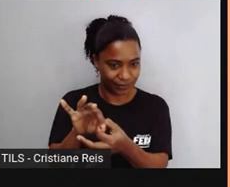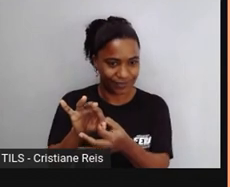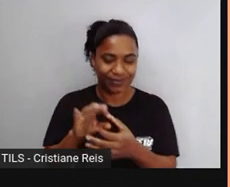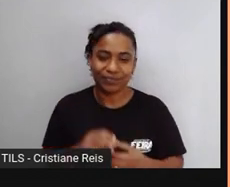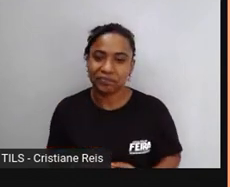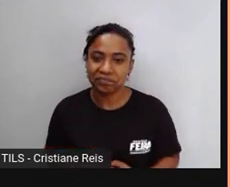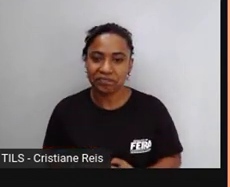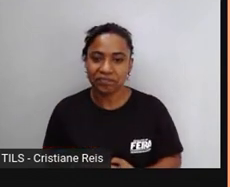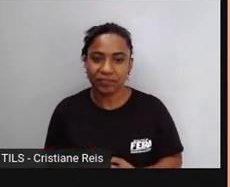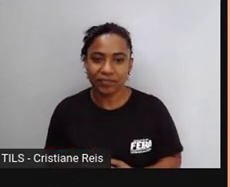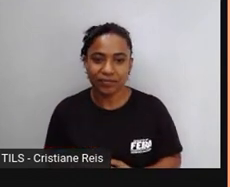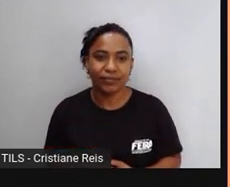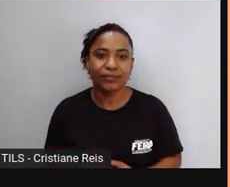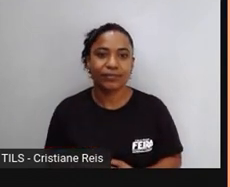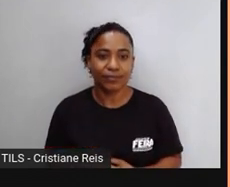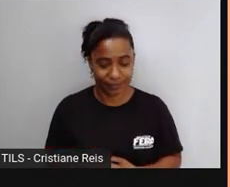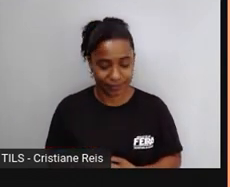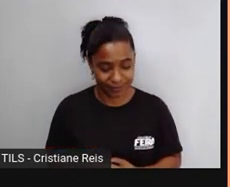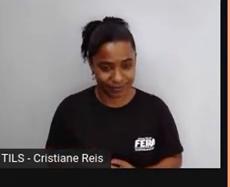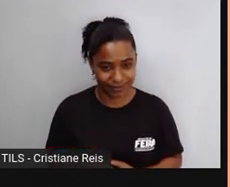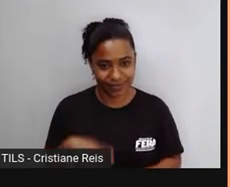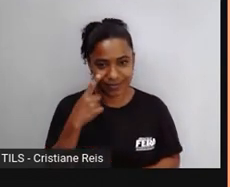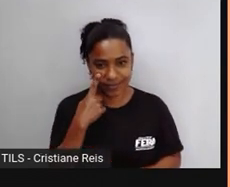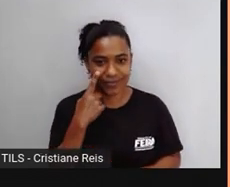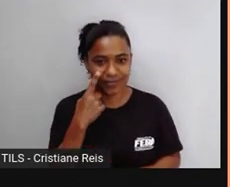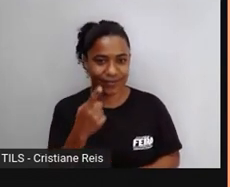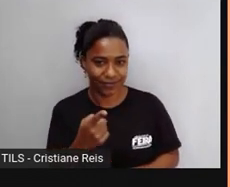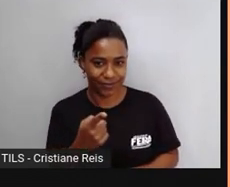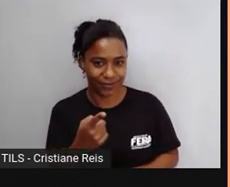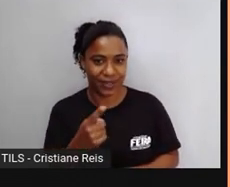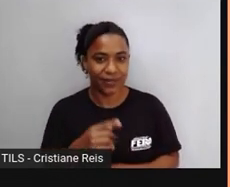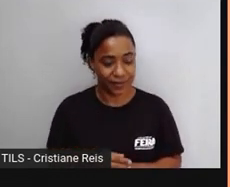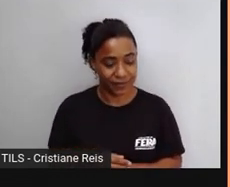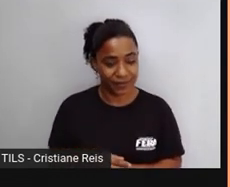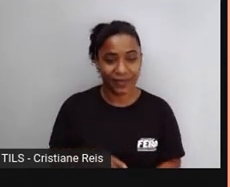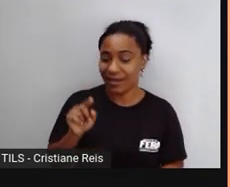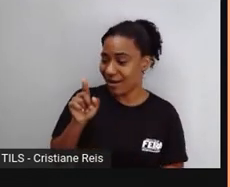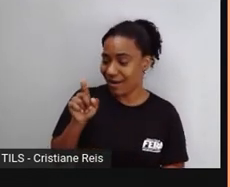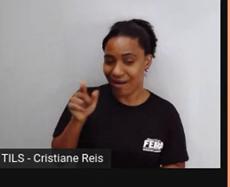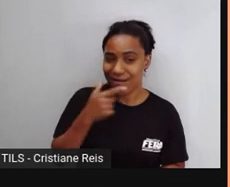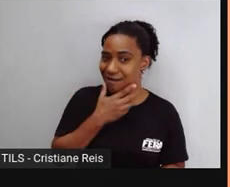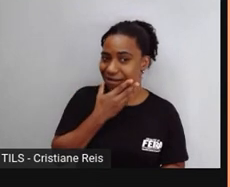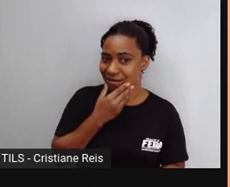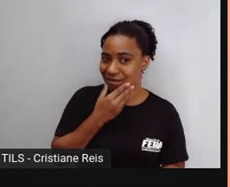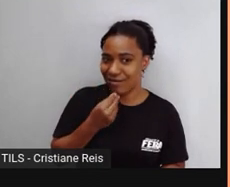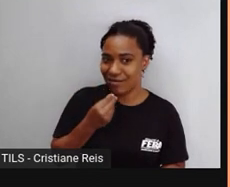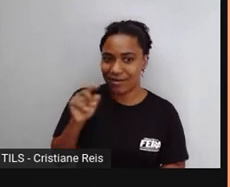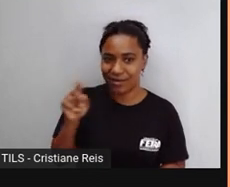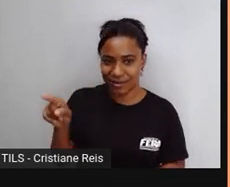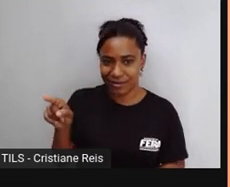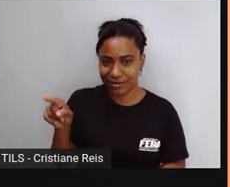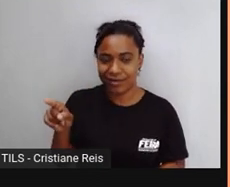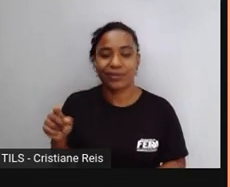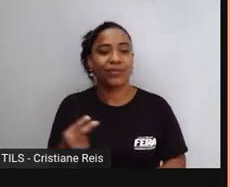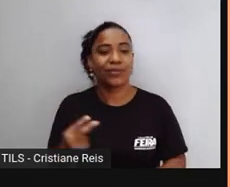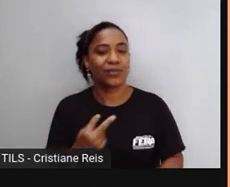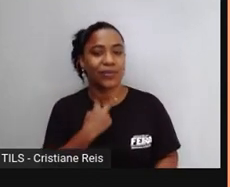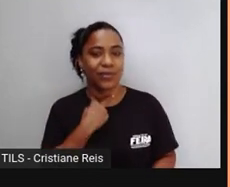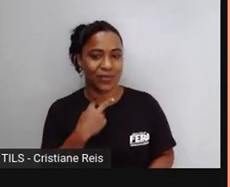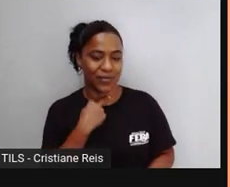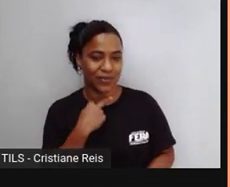has bills. His bills. Ele está ocupado. She is a student. She's a